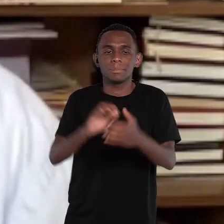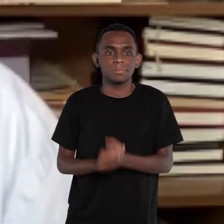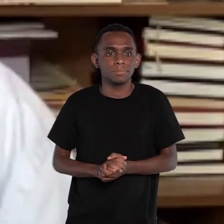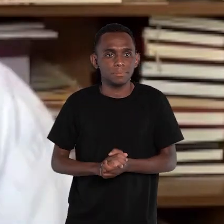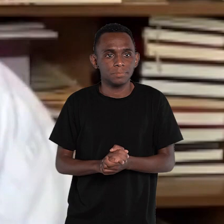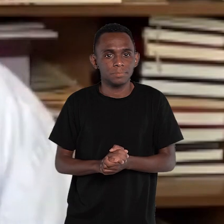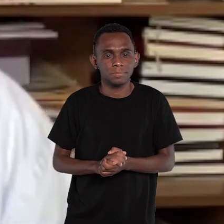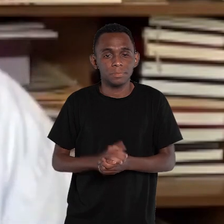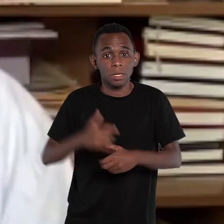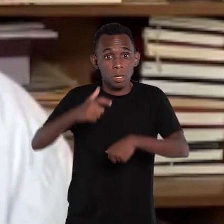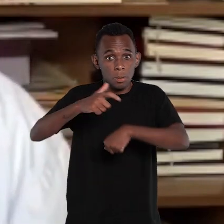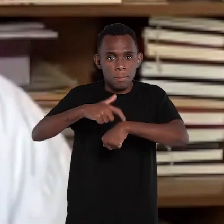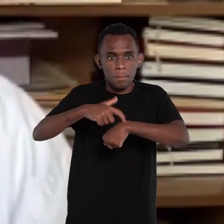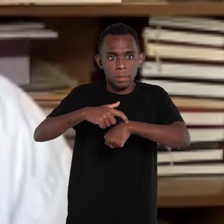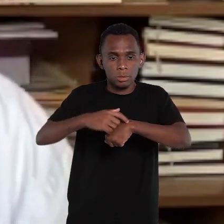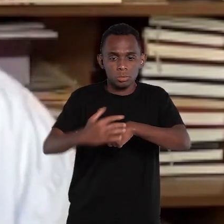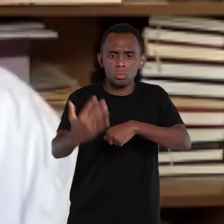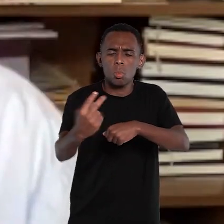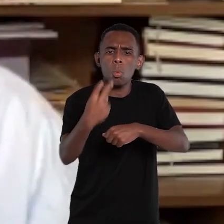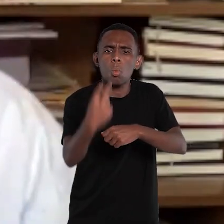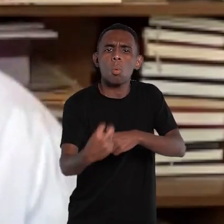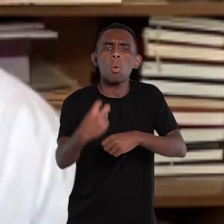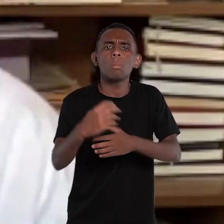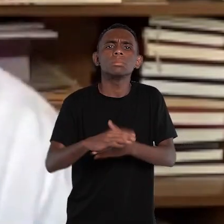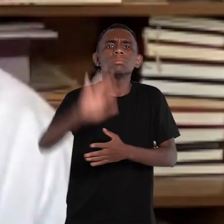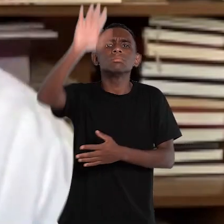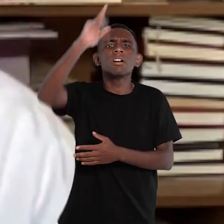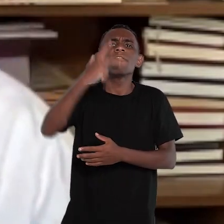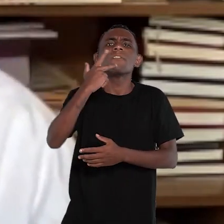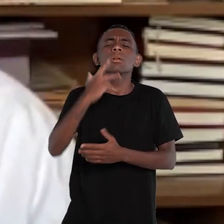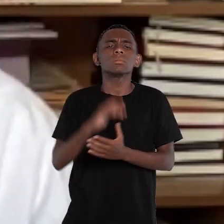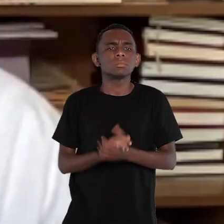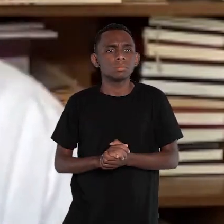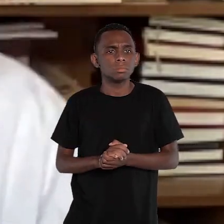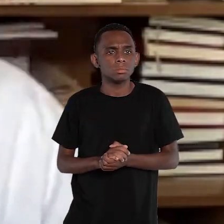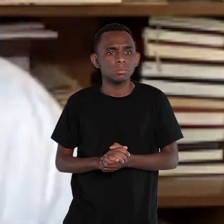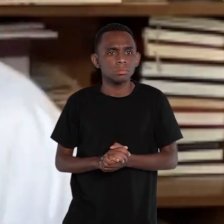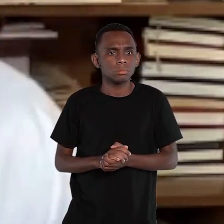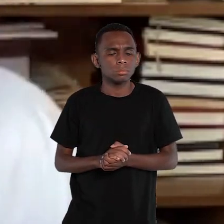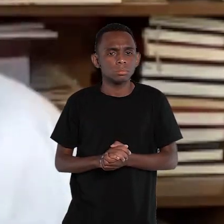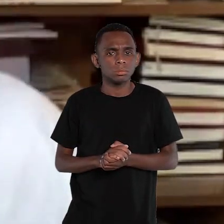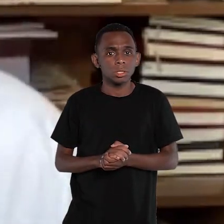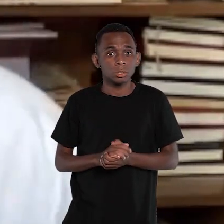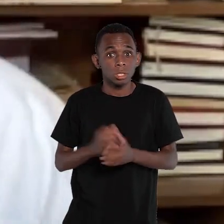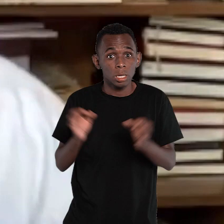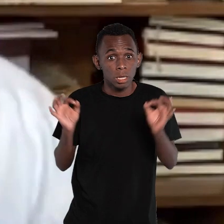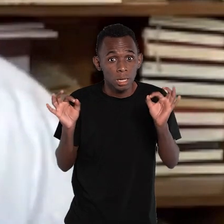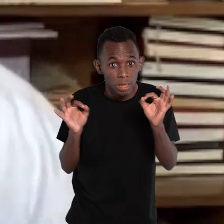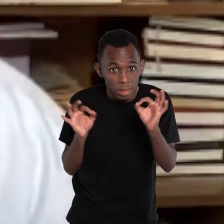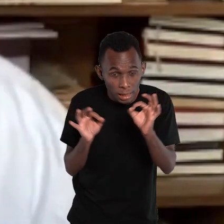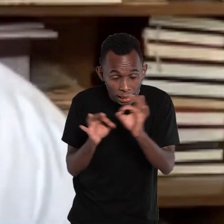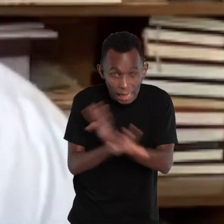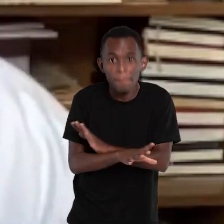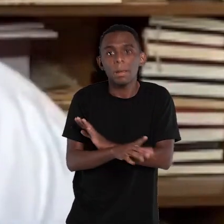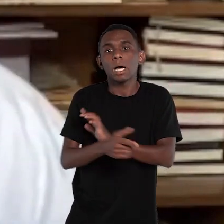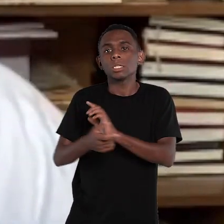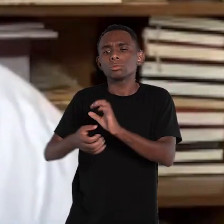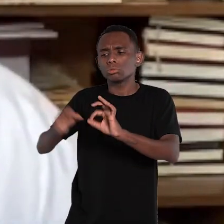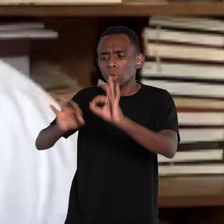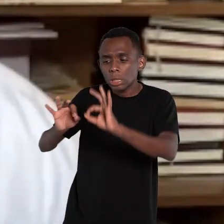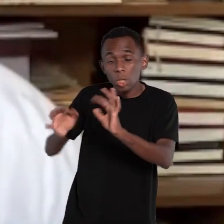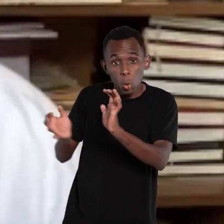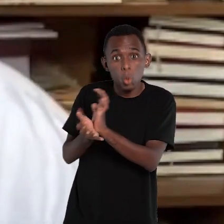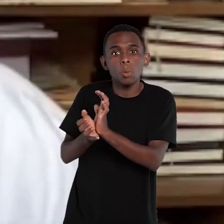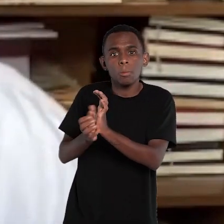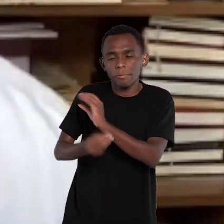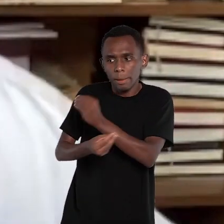esse. E na hora o Luiz Schwartz, que estava na primeira fila, ele levantou a mão e falou: eu publico. E nessa hora eu fiquei macho, porque eu tinha acabado de arrumar a editora